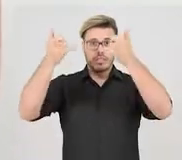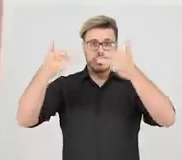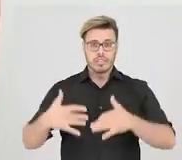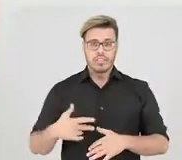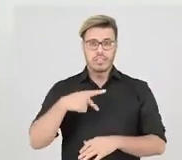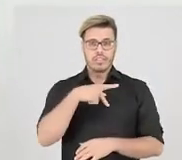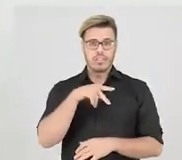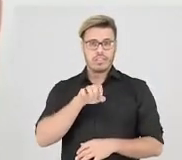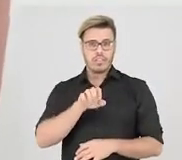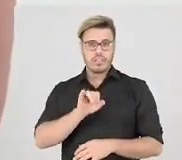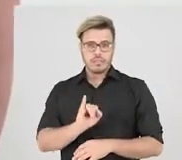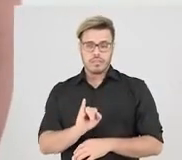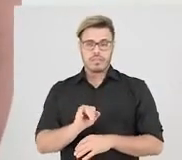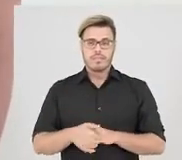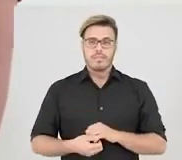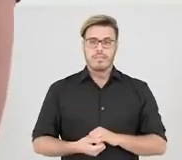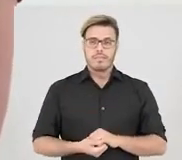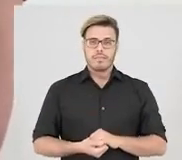PEI.